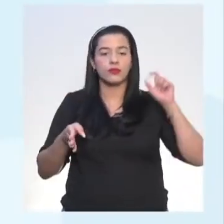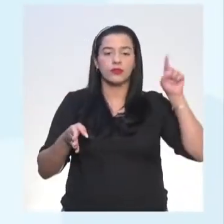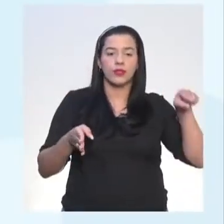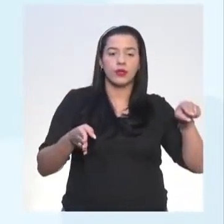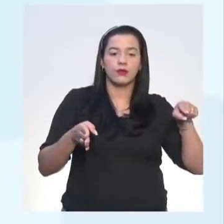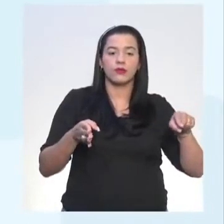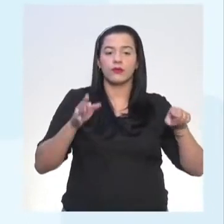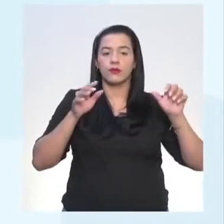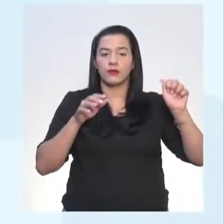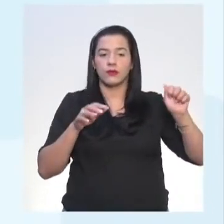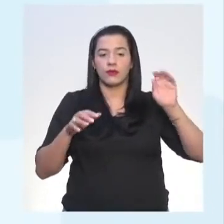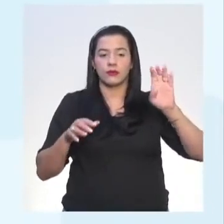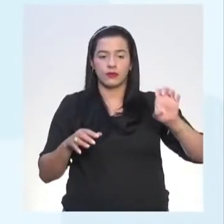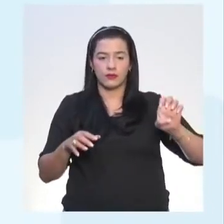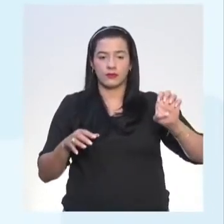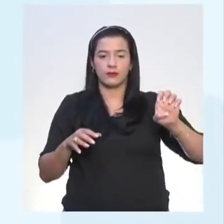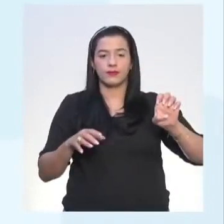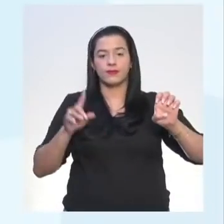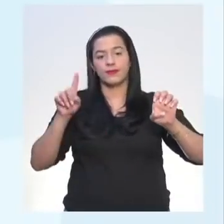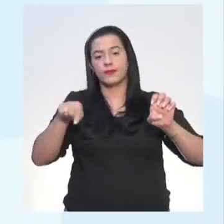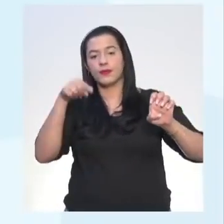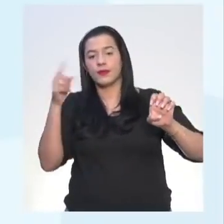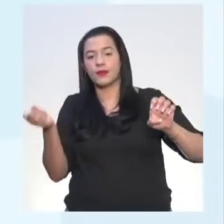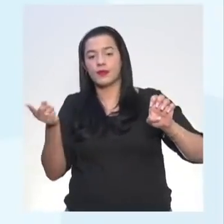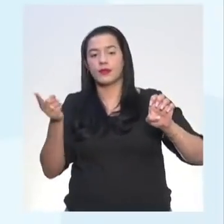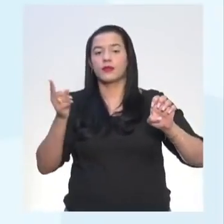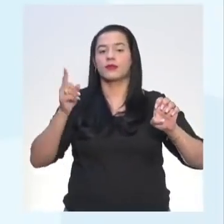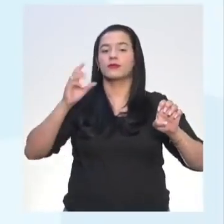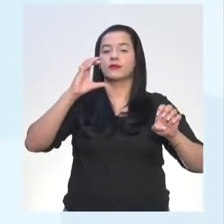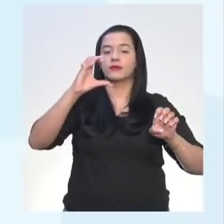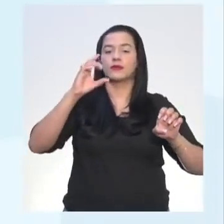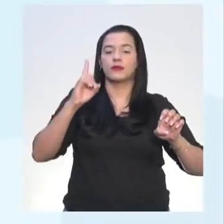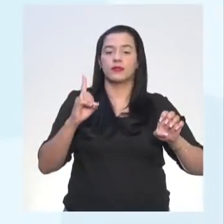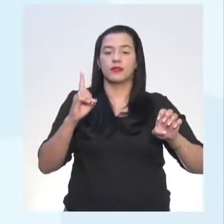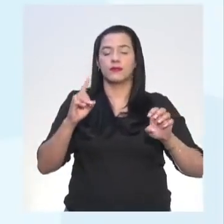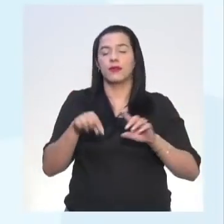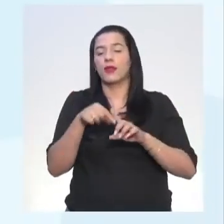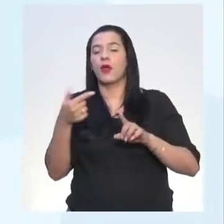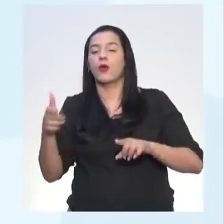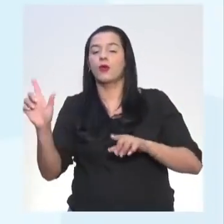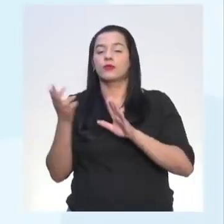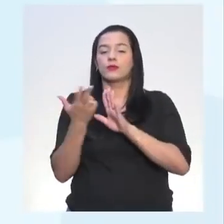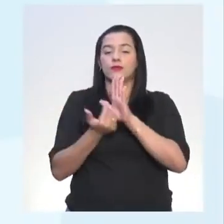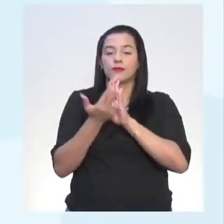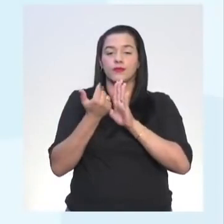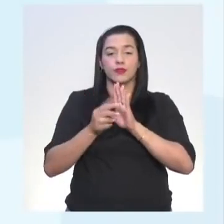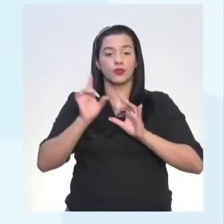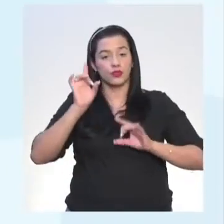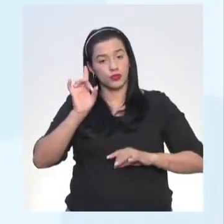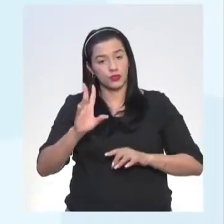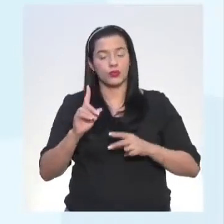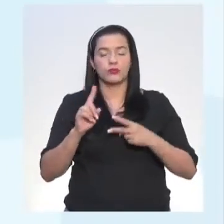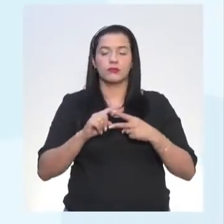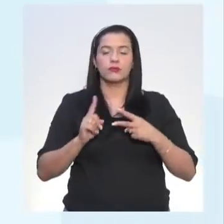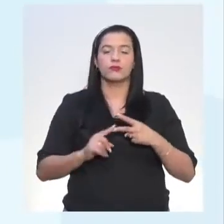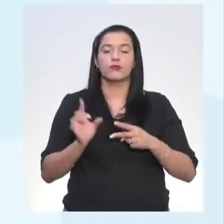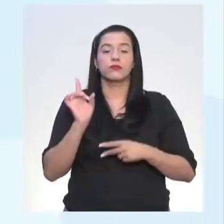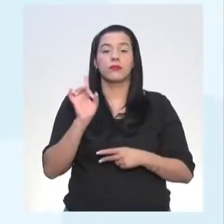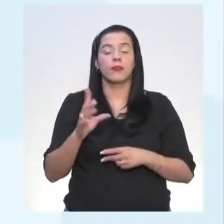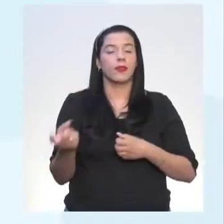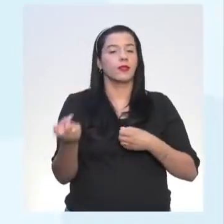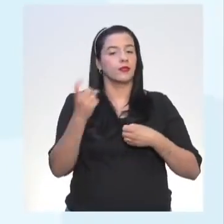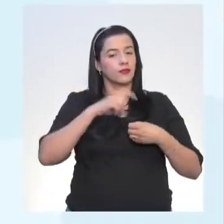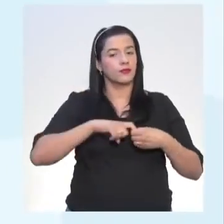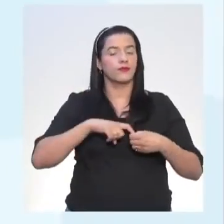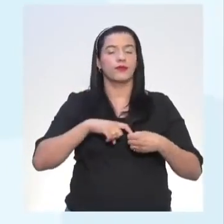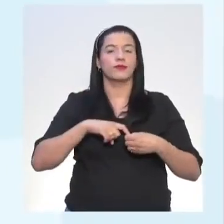AE e o lado correspondente ao CD. Só esses dois, né? Pra gente ganhar um tempinho, né, na nossa atividade. E a gente